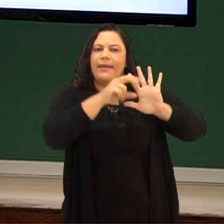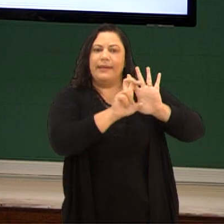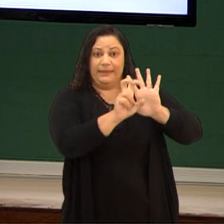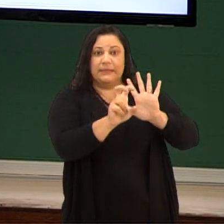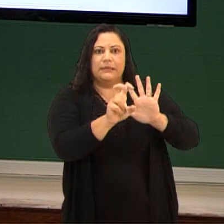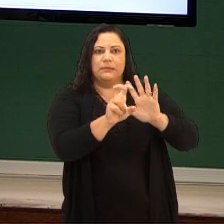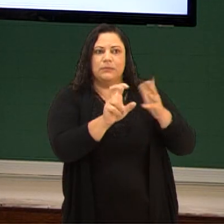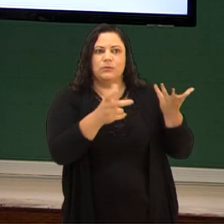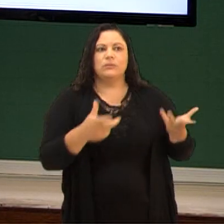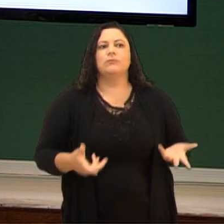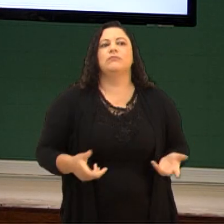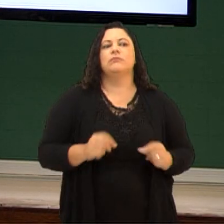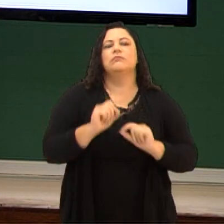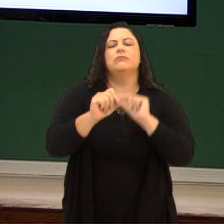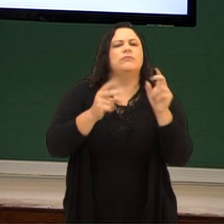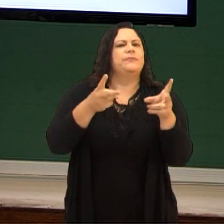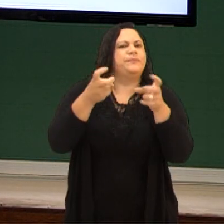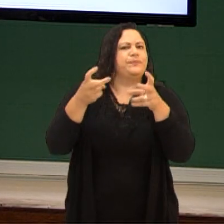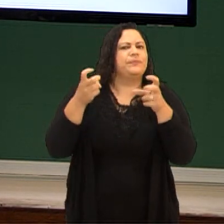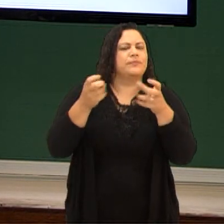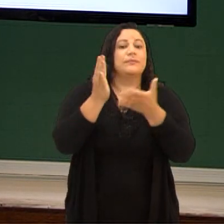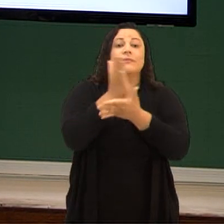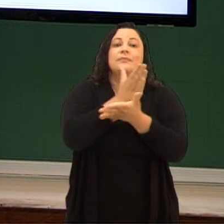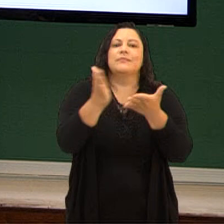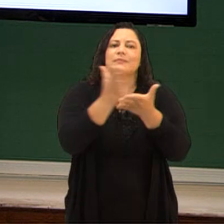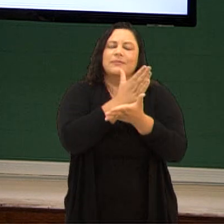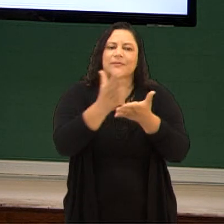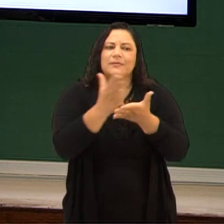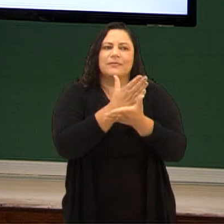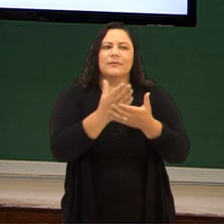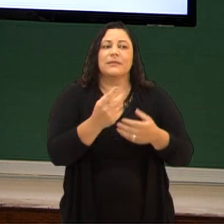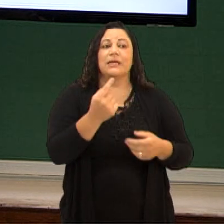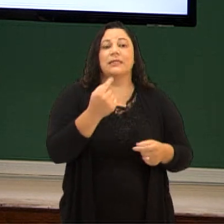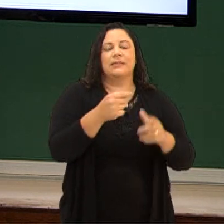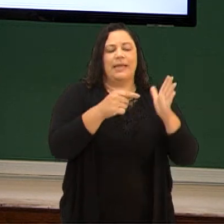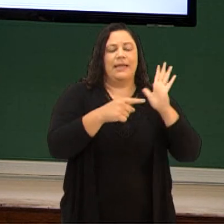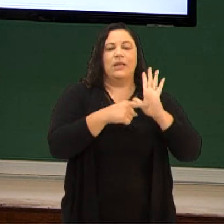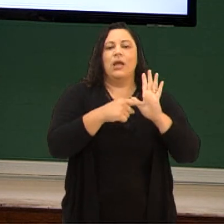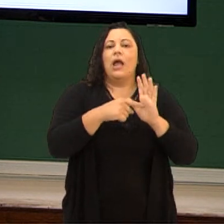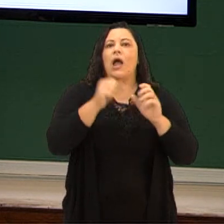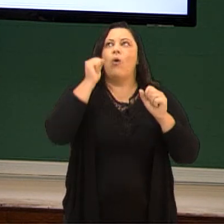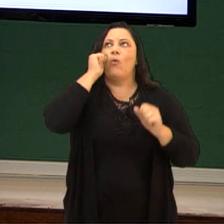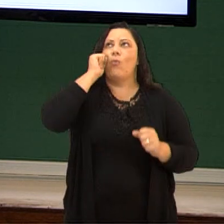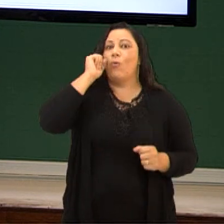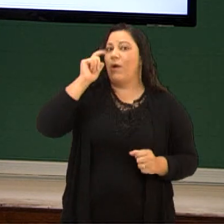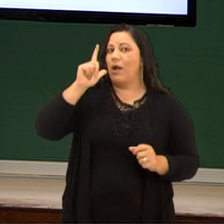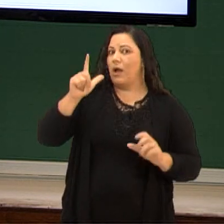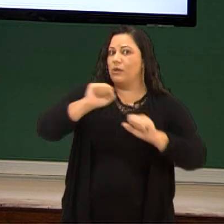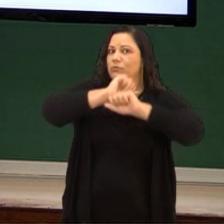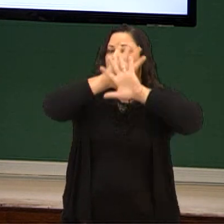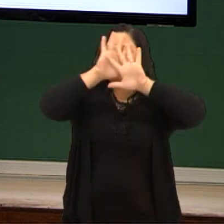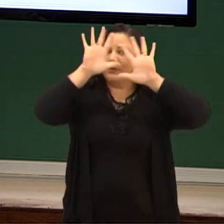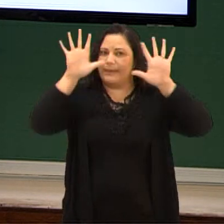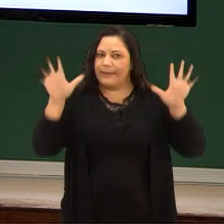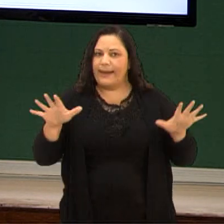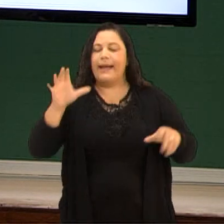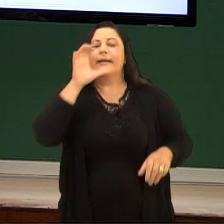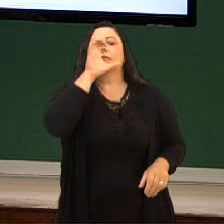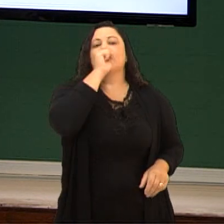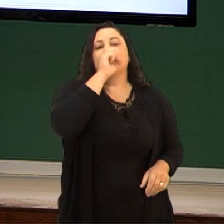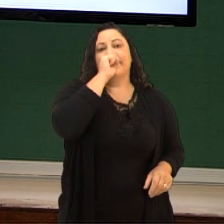do nosso setor circular aqui, né? Então, eu tenho uma divisão em azul claro, outra divisão em